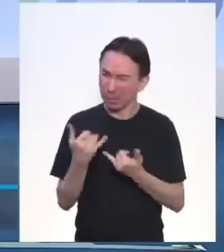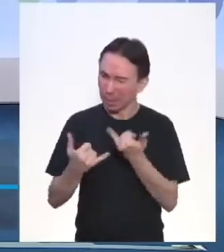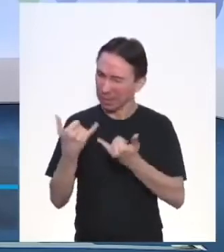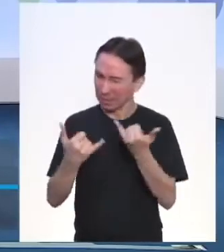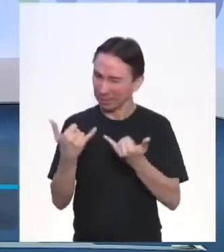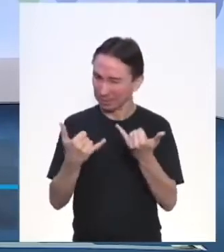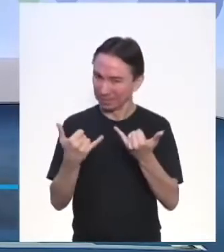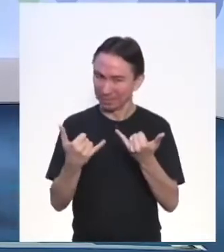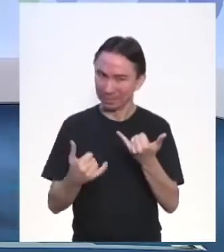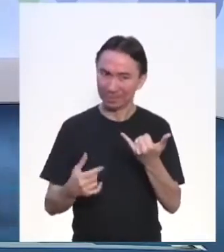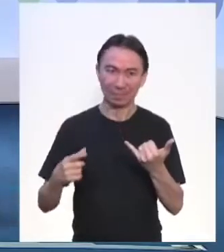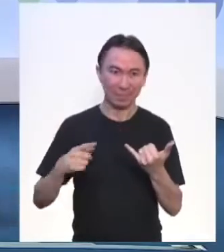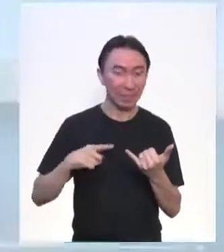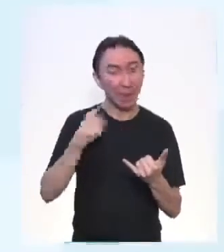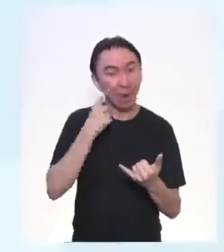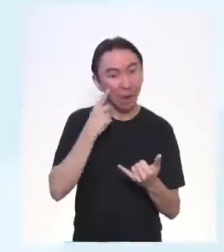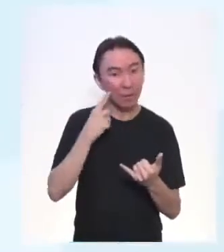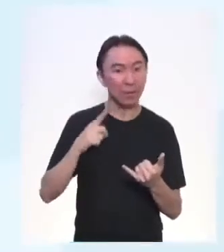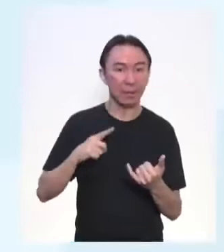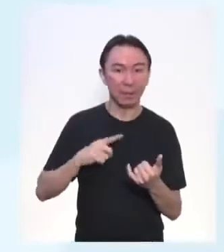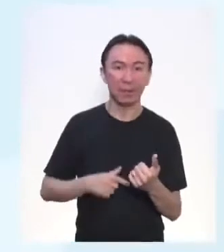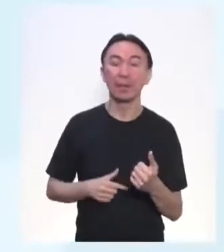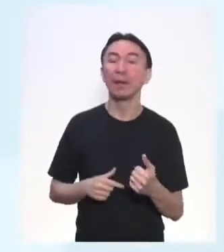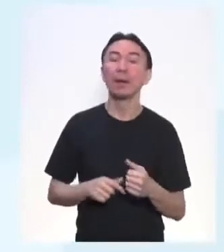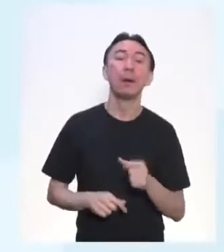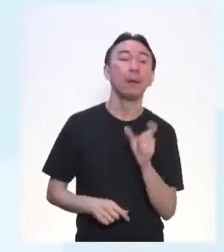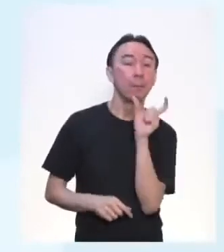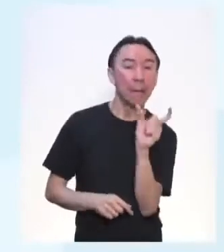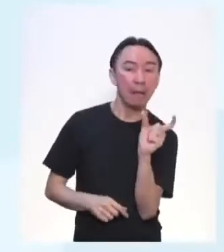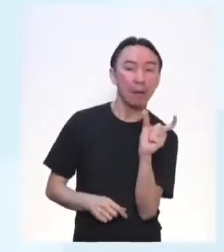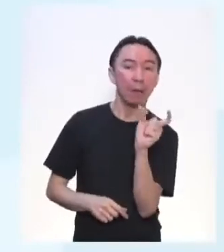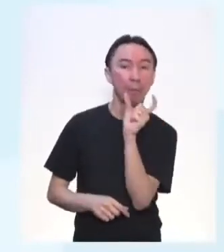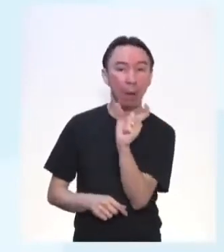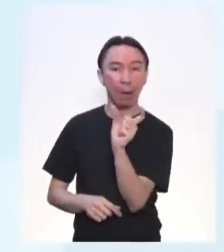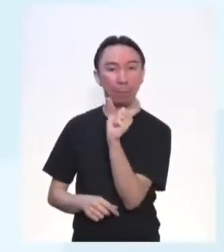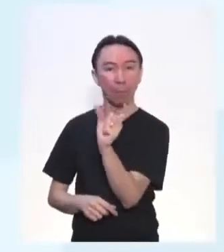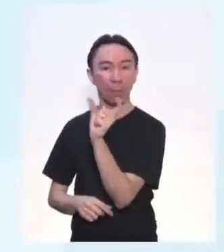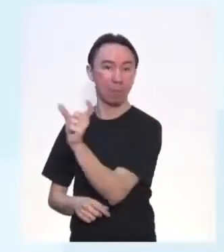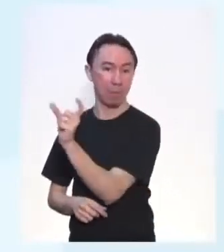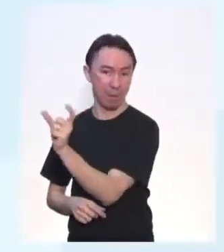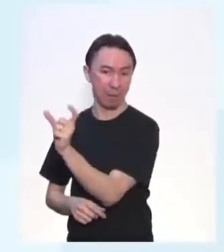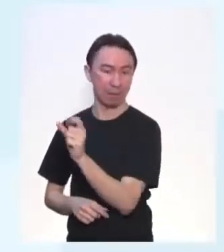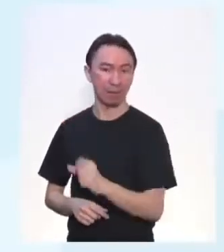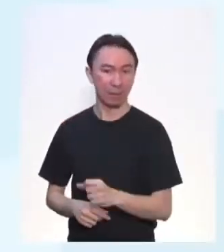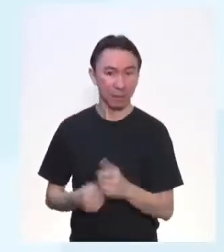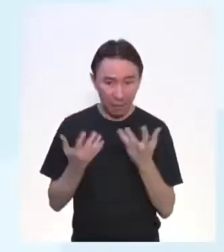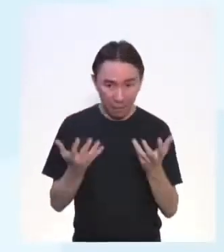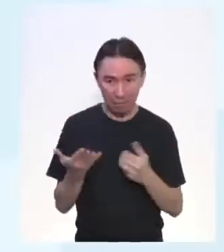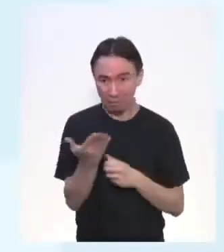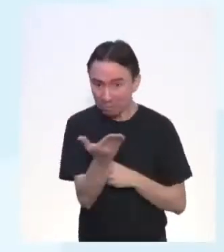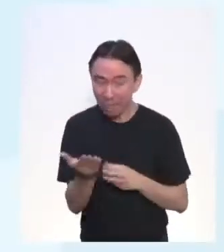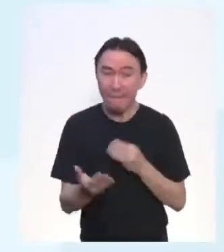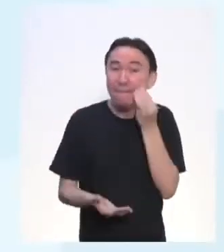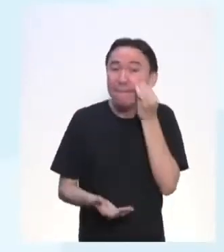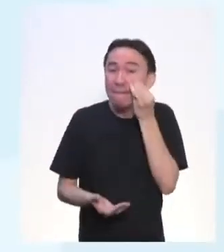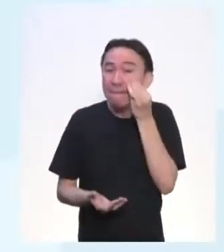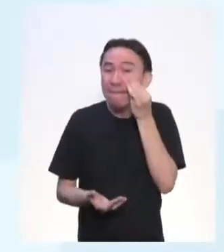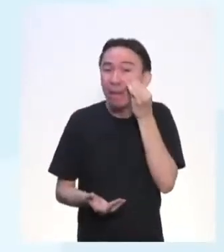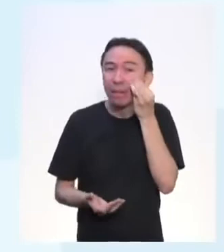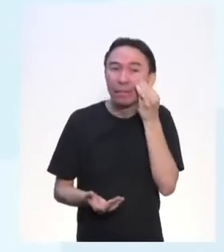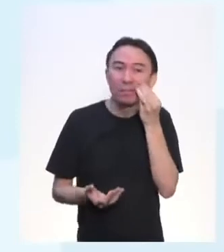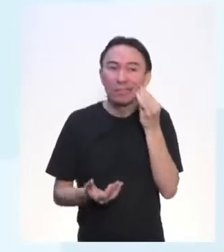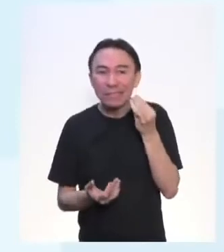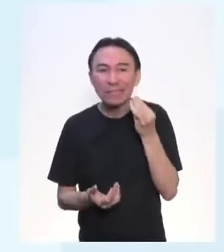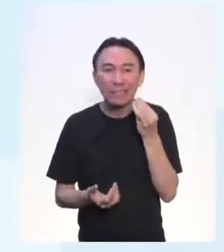vou colocando as palavras, vai ser bem rapidinho, tá? E aí, eu quero que vocês tentem aí,